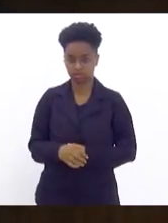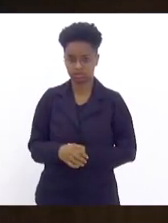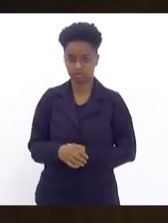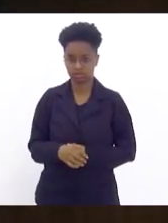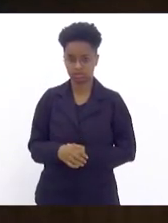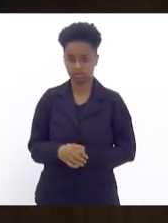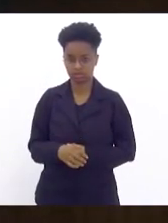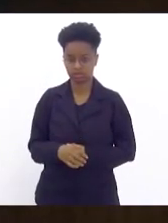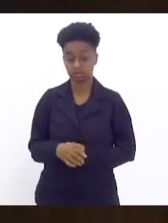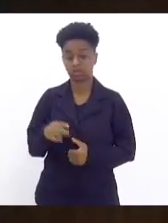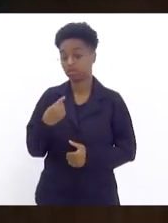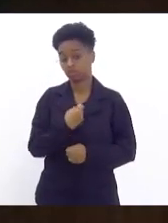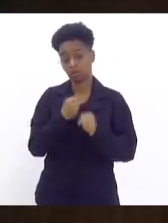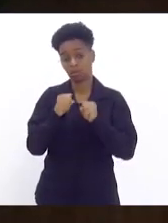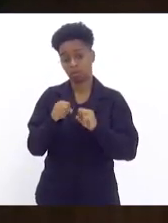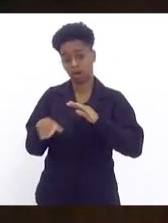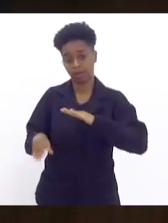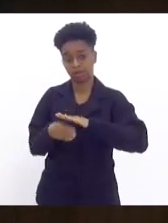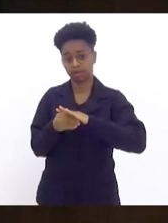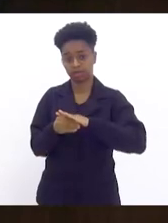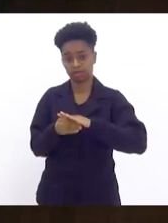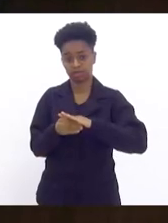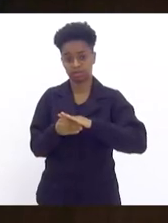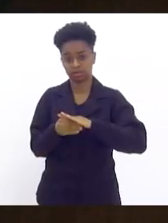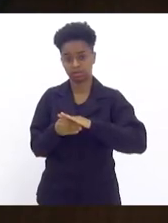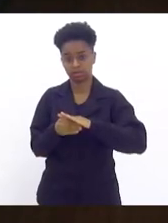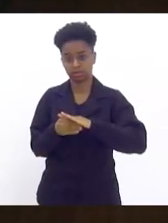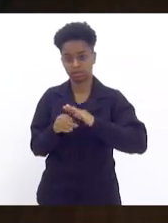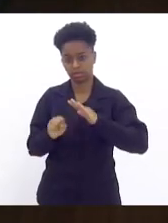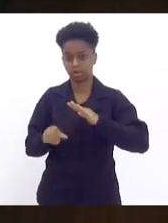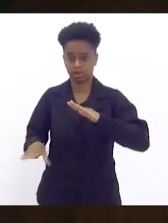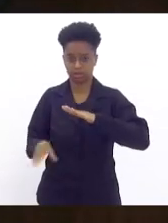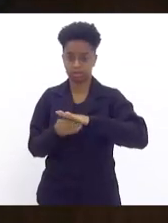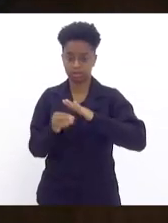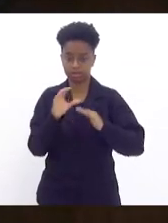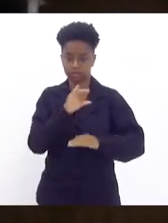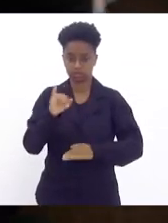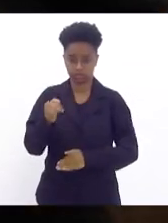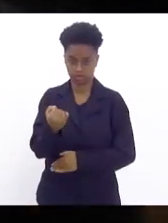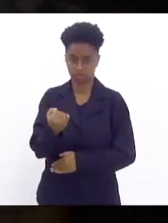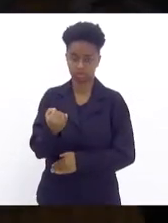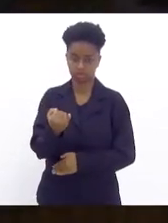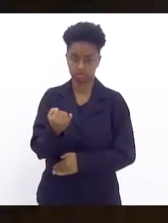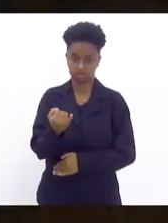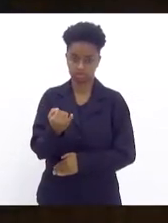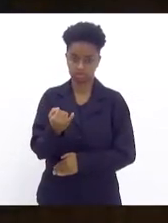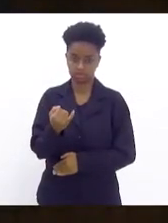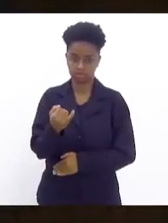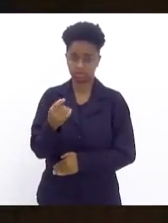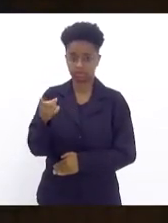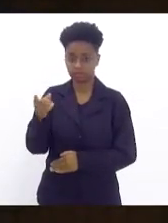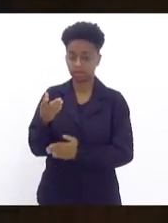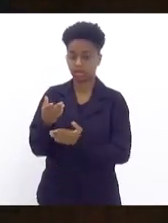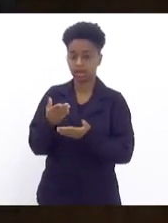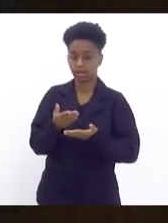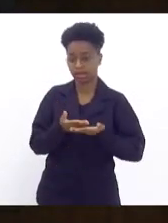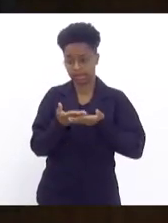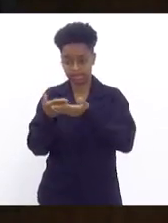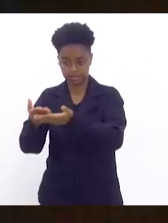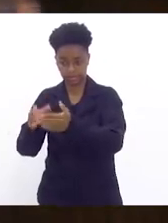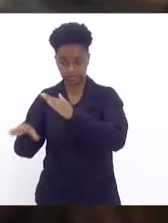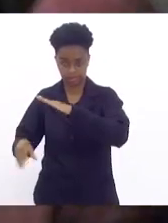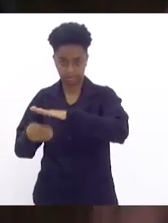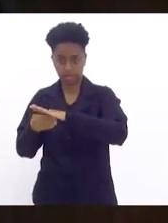o que a gente pode fazer uma Emenda faz uma Emenda dessa ccj E aí recebe a vossa excelência recebe a emenda